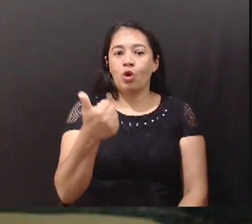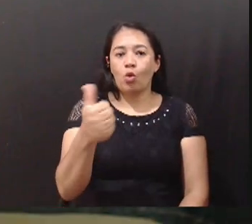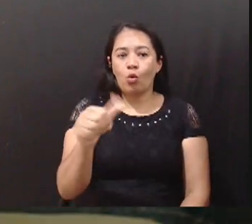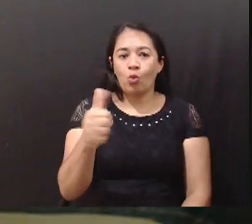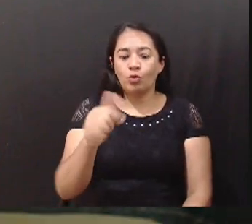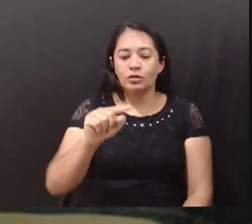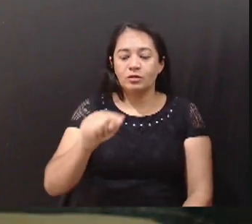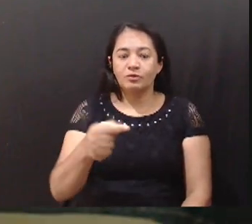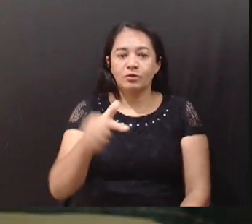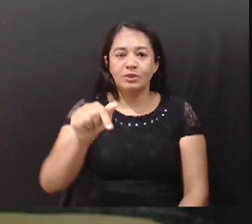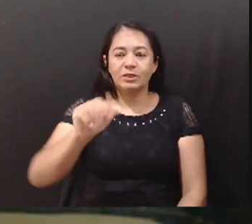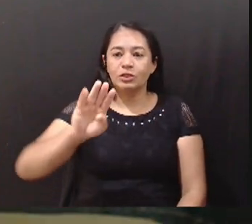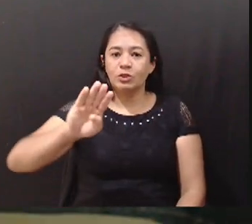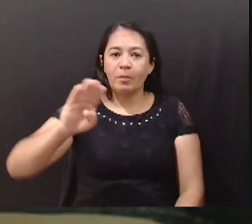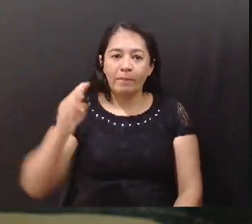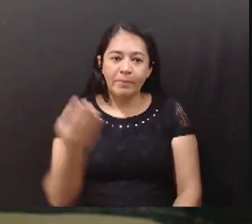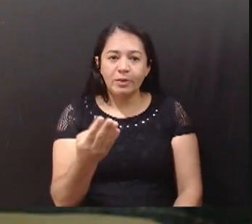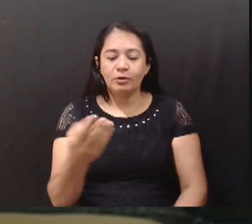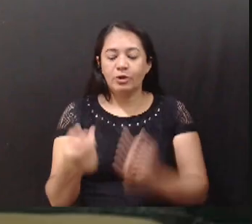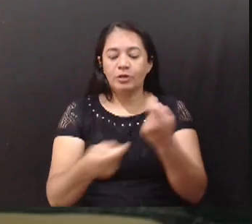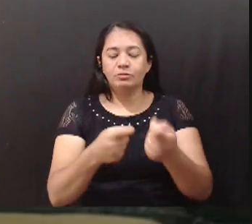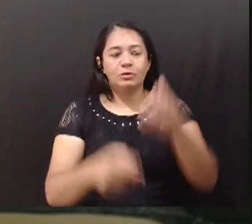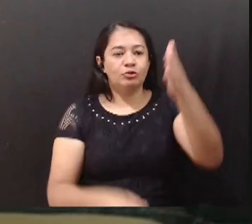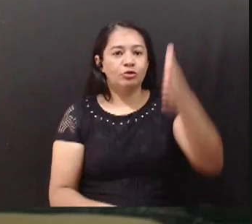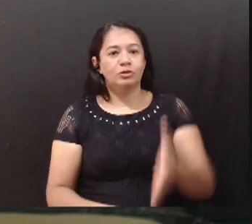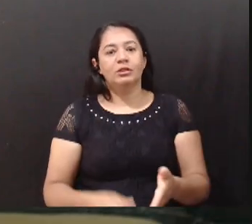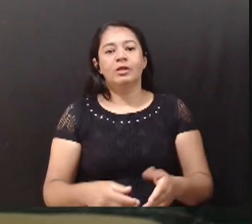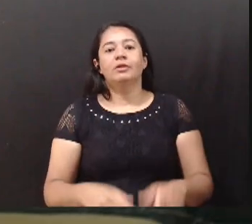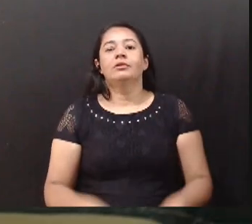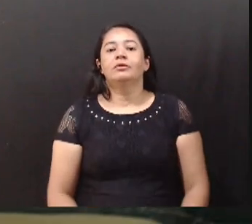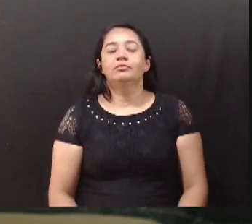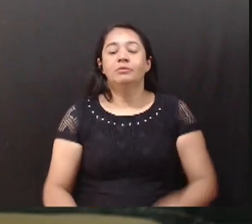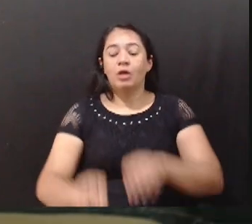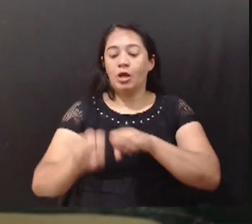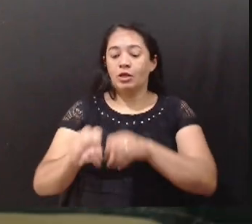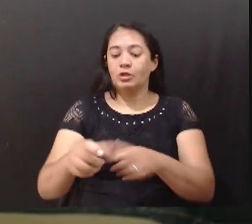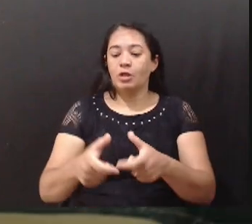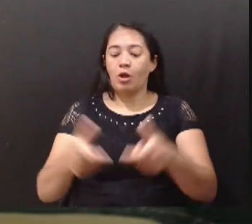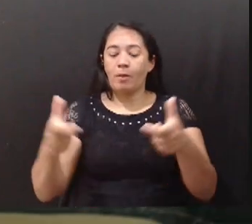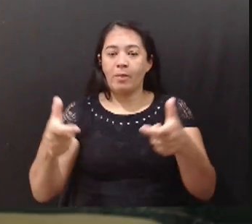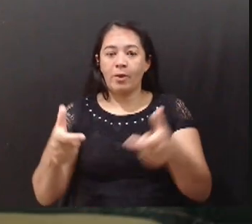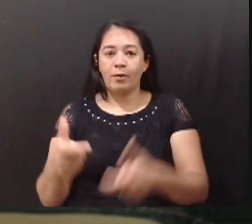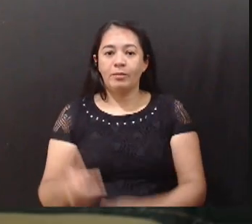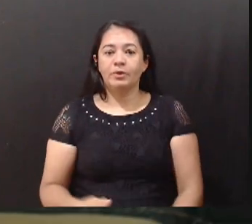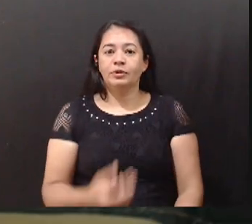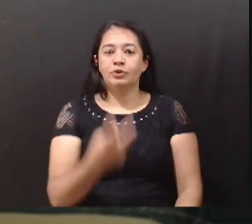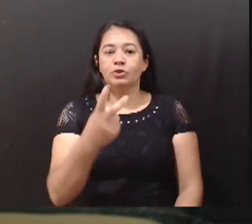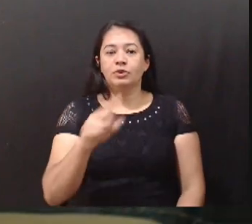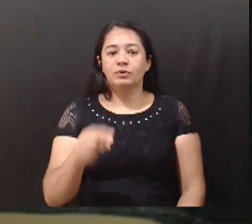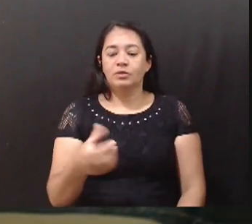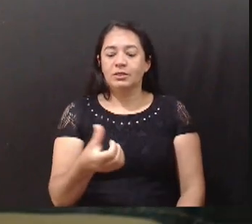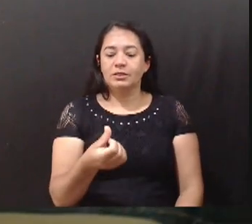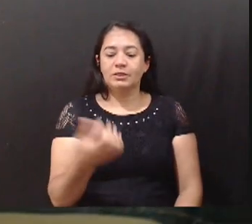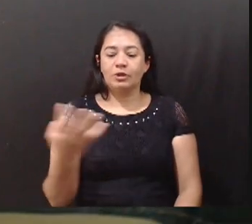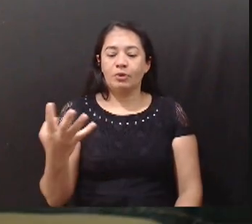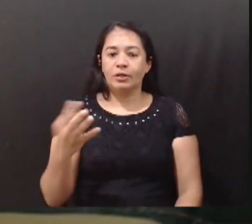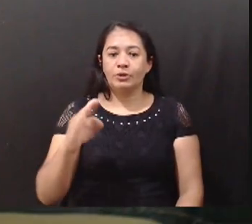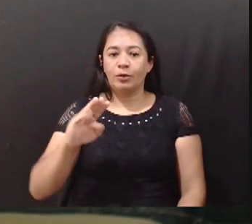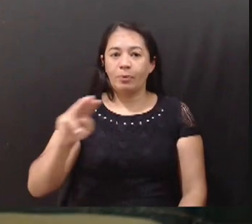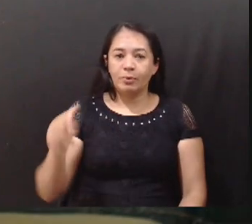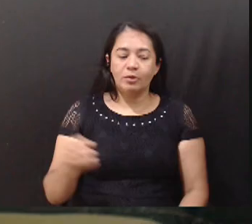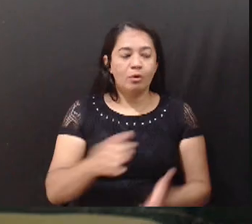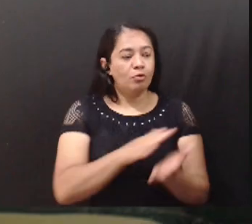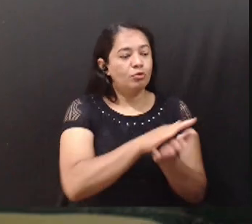a administração direta e indireta. A educação recebe a maior fatia, 2,64 bilhões, distribuídos entre a